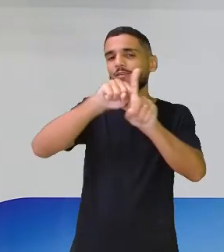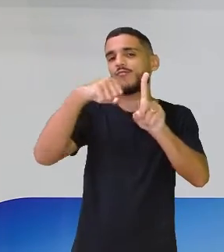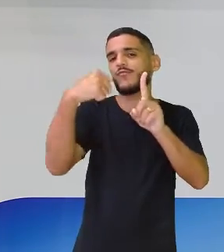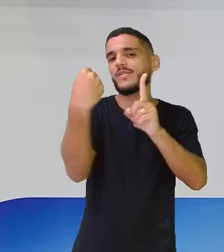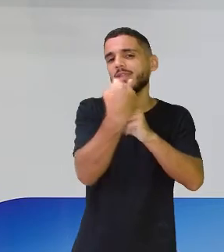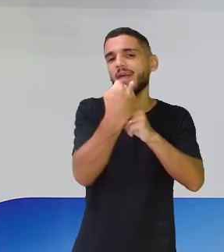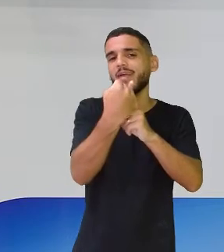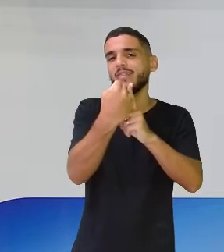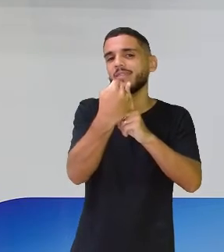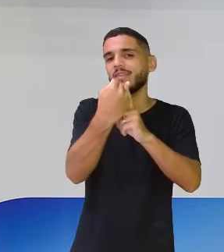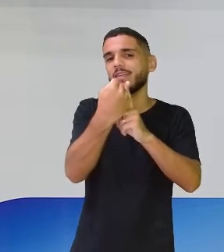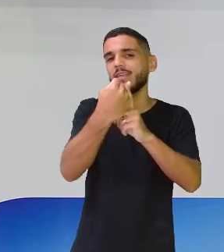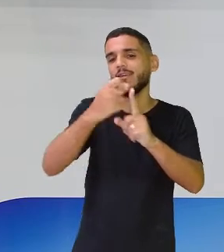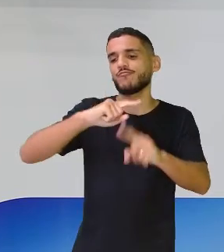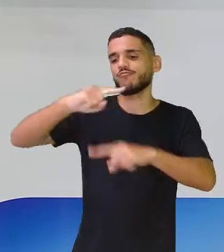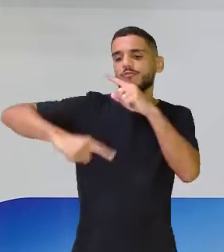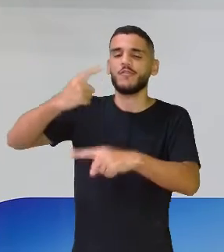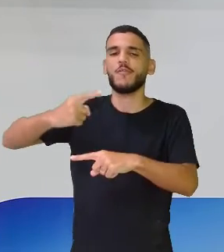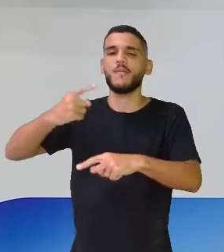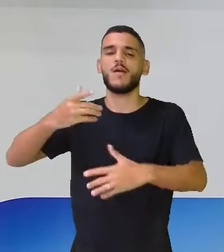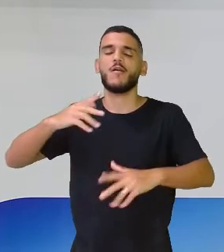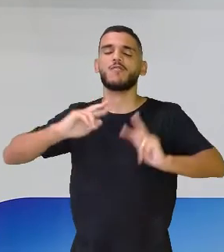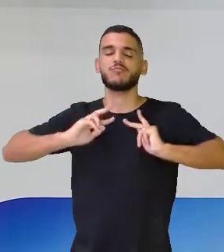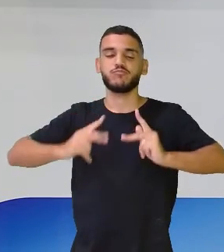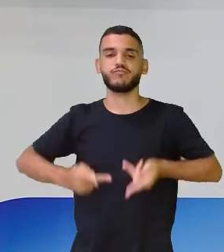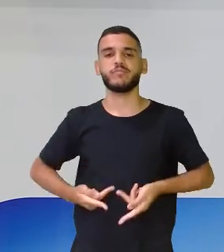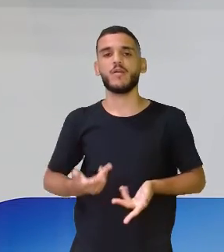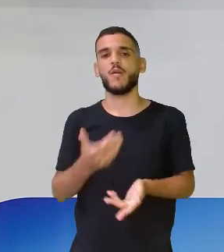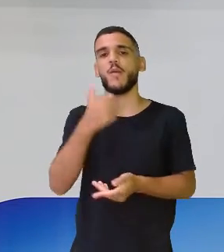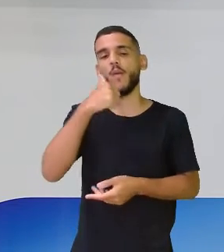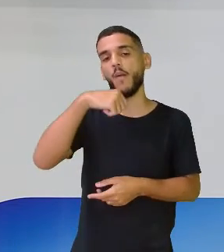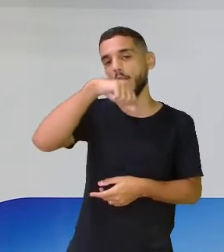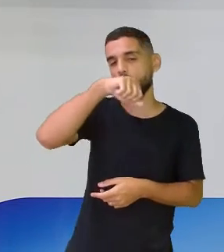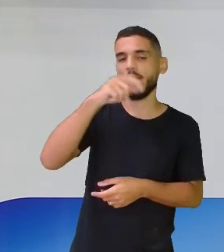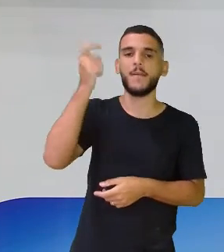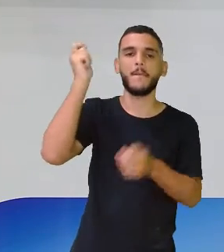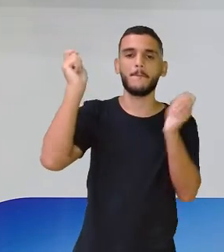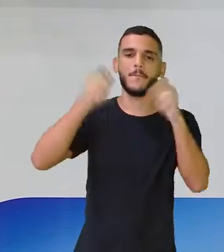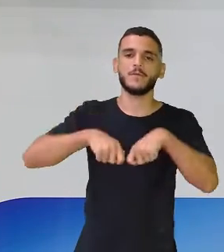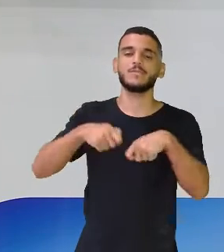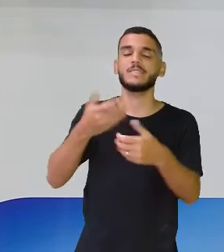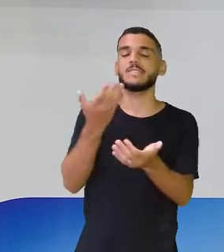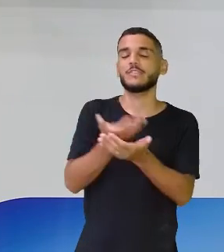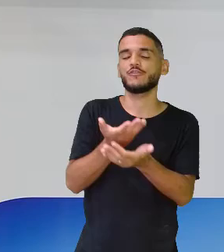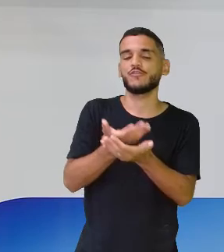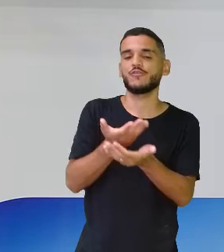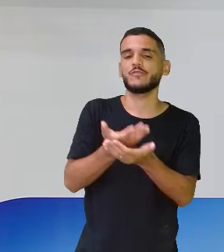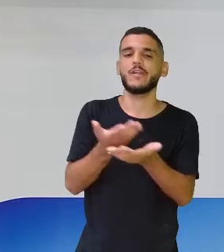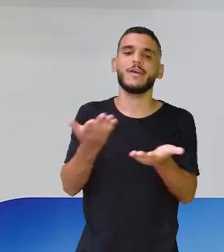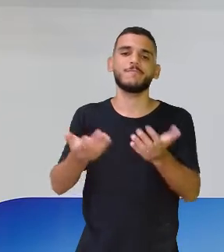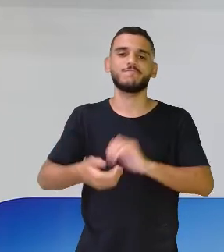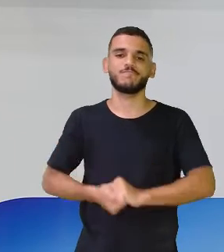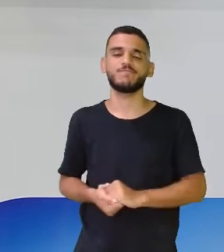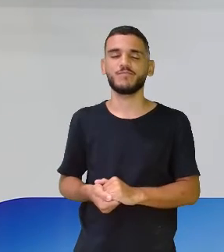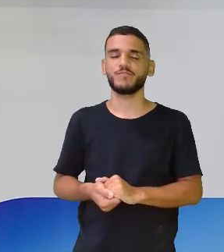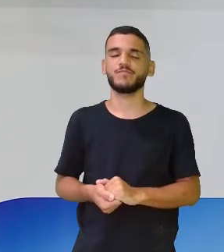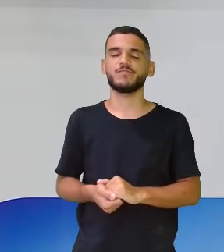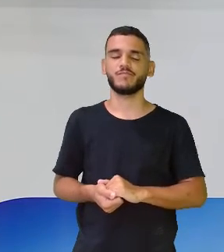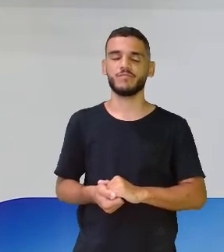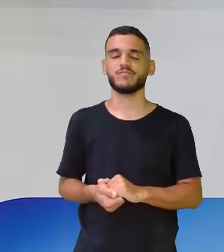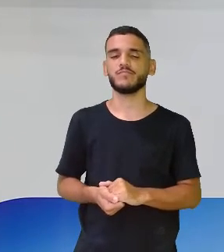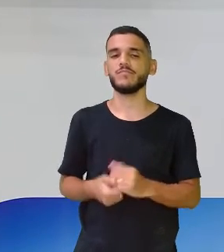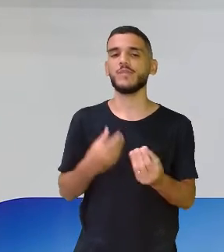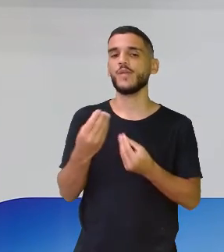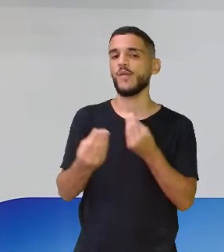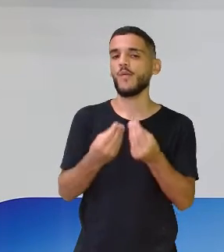sociedade mais humanizada, em que uma mãe possa ir estudar, sabendo que sua filha ou filho vai estar sendo bem cuidado, ou não, como